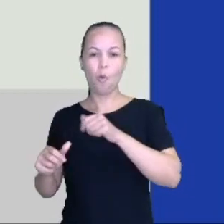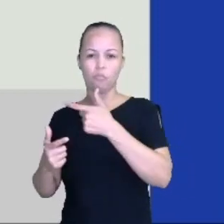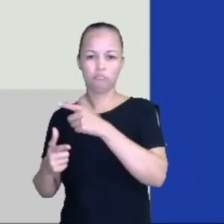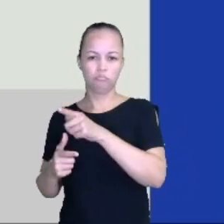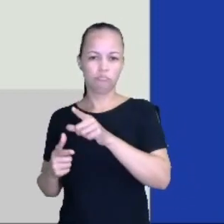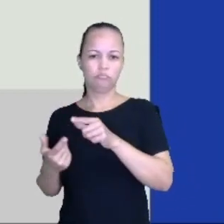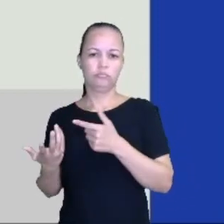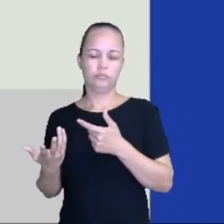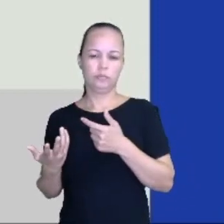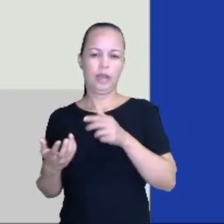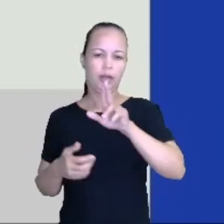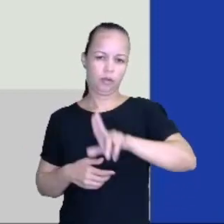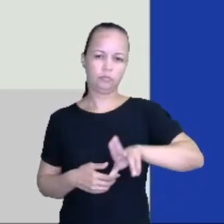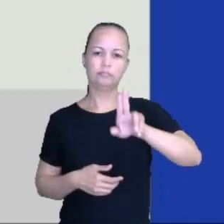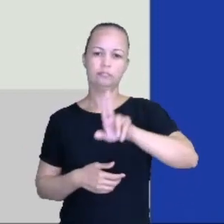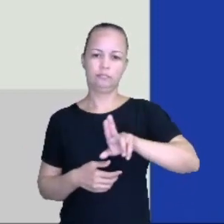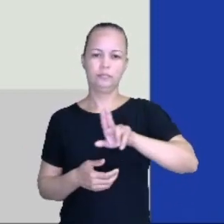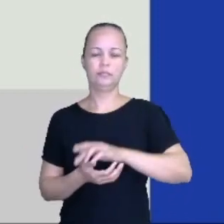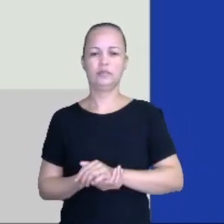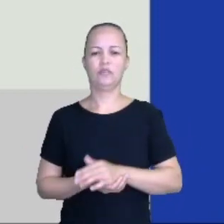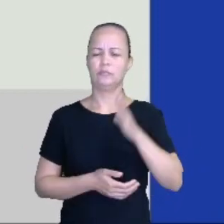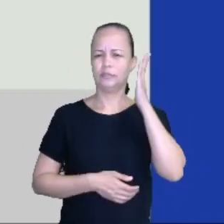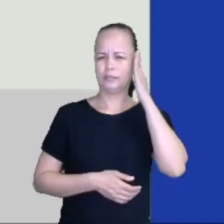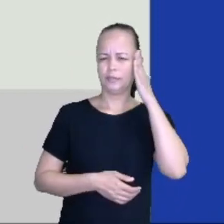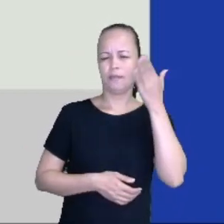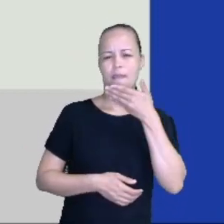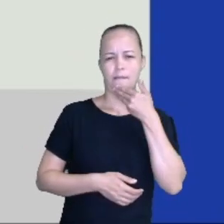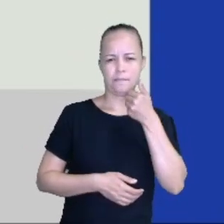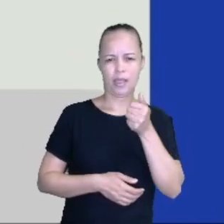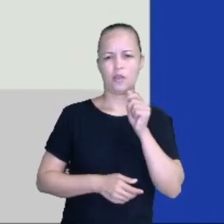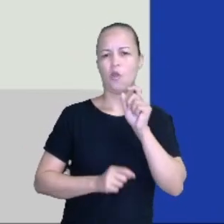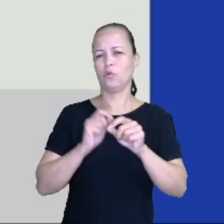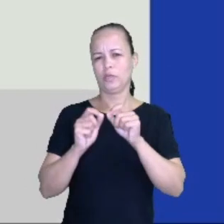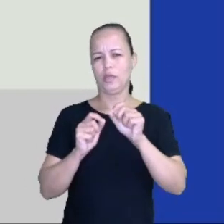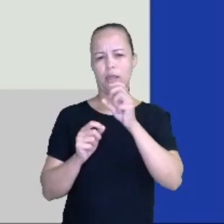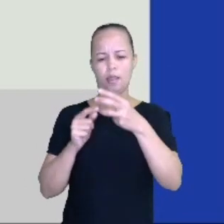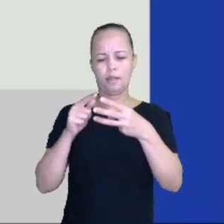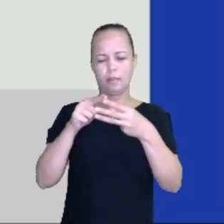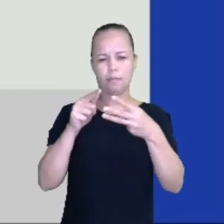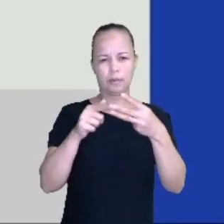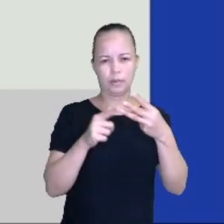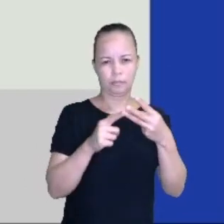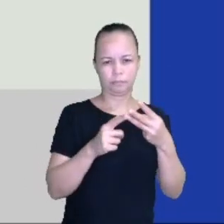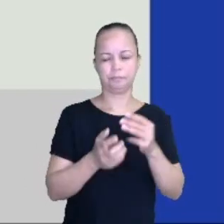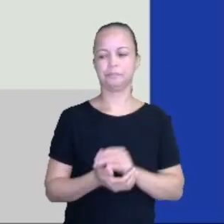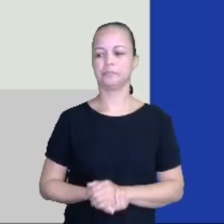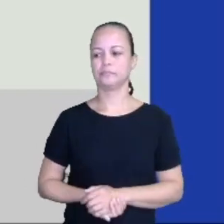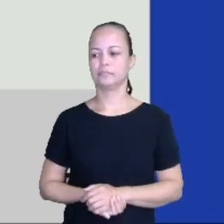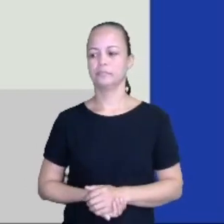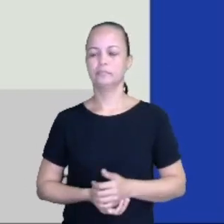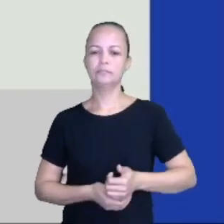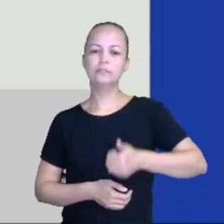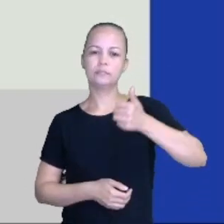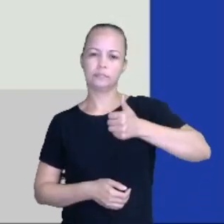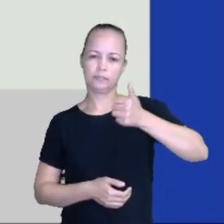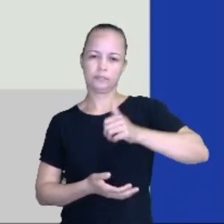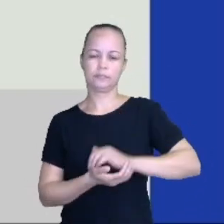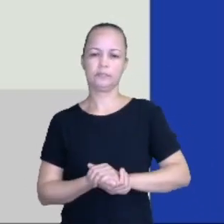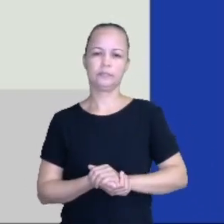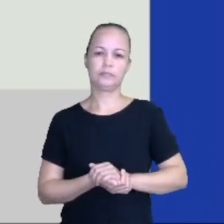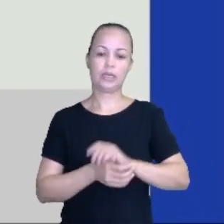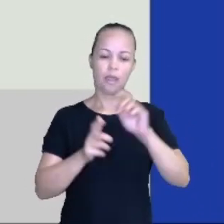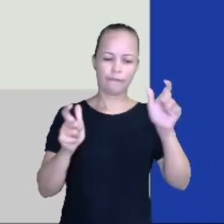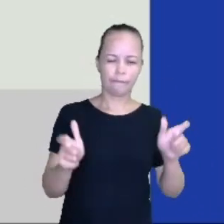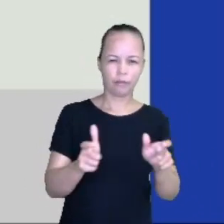material para utilização. Vamos entender melhor o que é cada um desses. Primeiro,